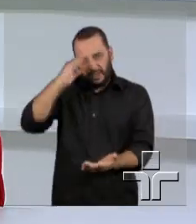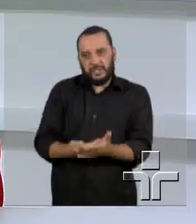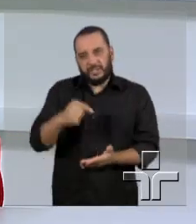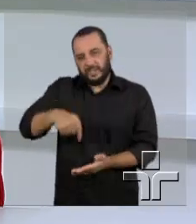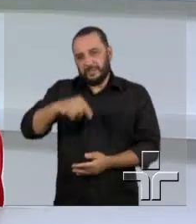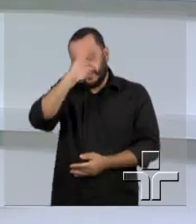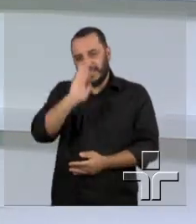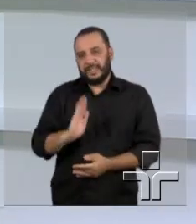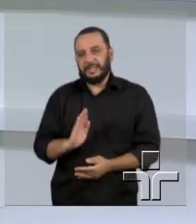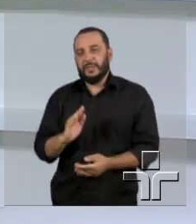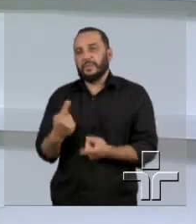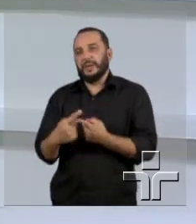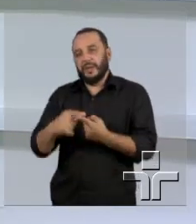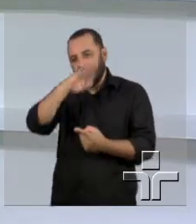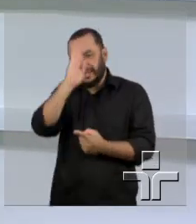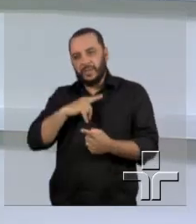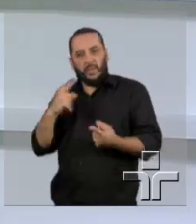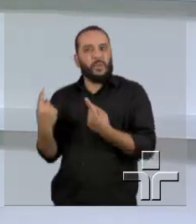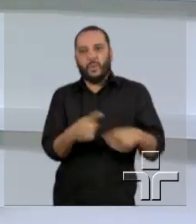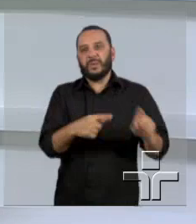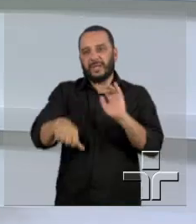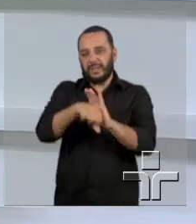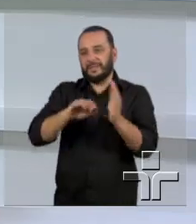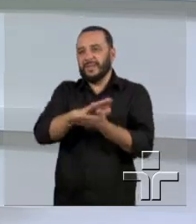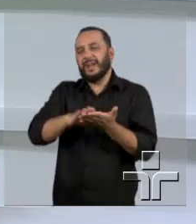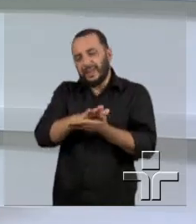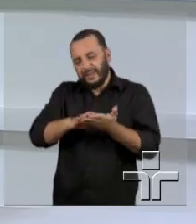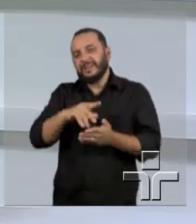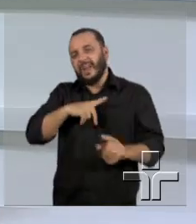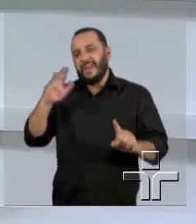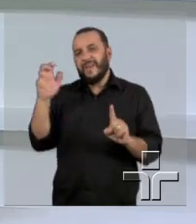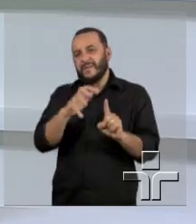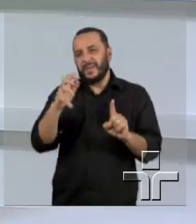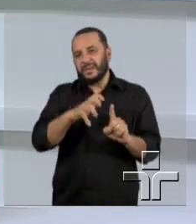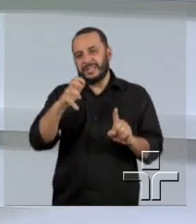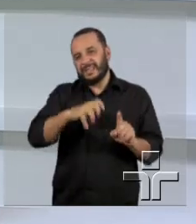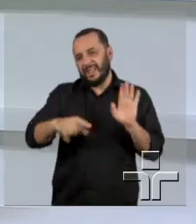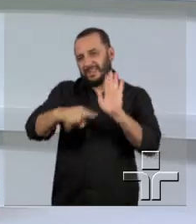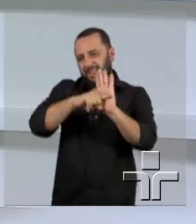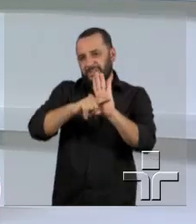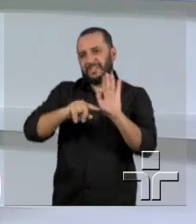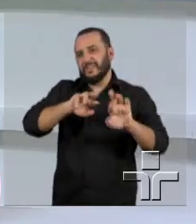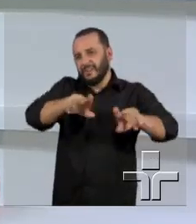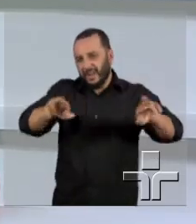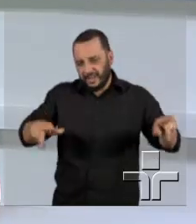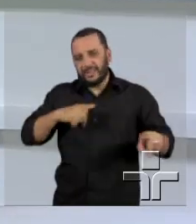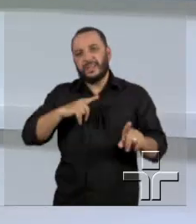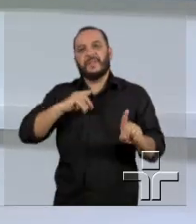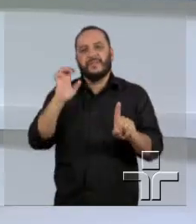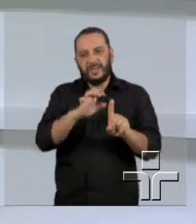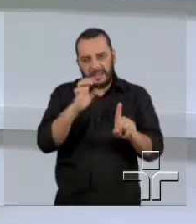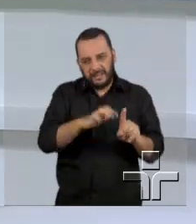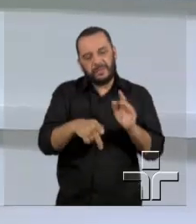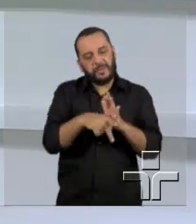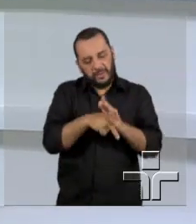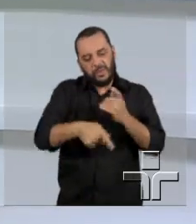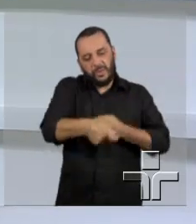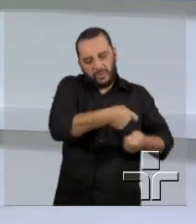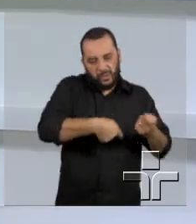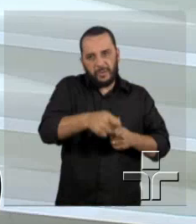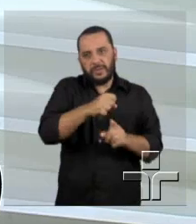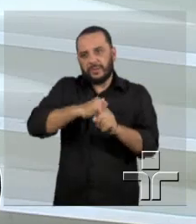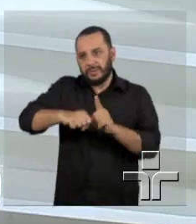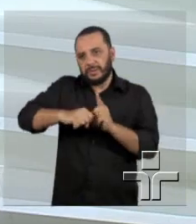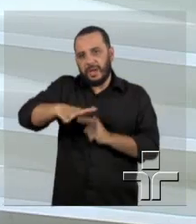combate a esses crimes. Então, são muitos impactos que o impacto econômico vai para o impacto social também, não só jurídico.